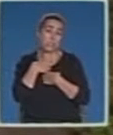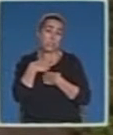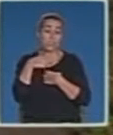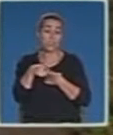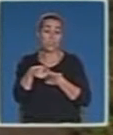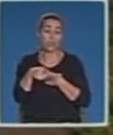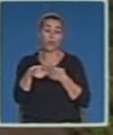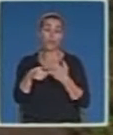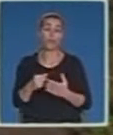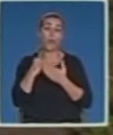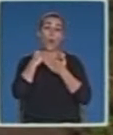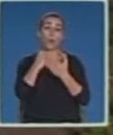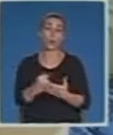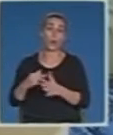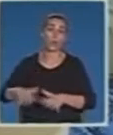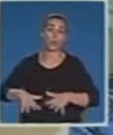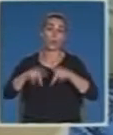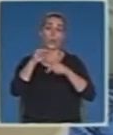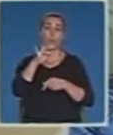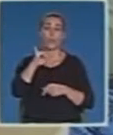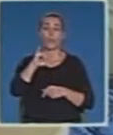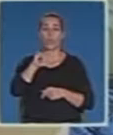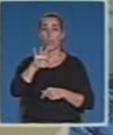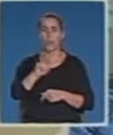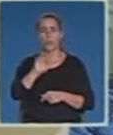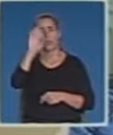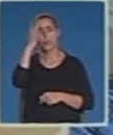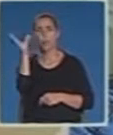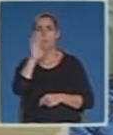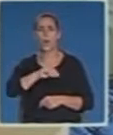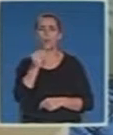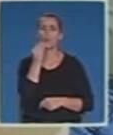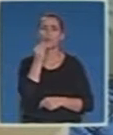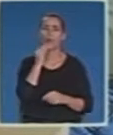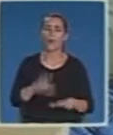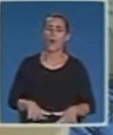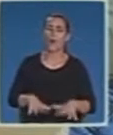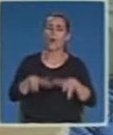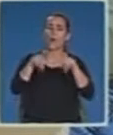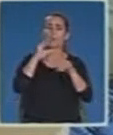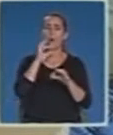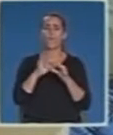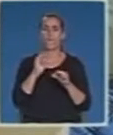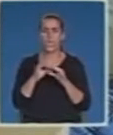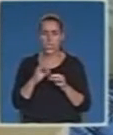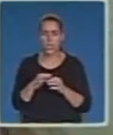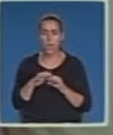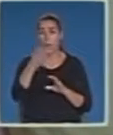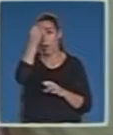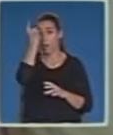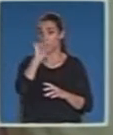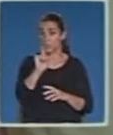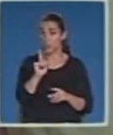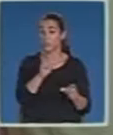incentivos a desenvolver. Filipe Gomes quis saber mais sobre o processo de recuperação de vinhas, não esquecendo que em causa está também uma